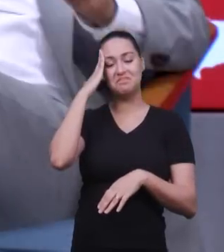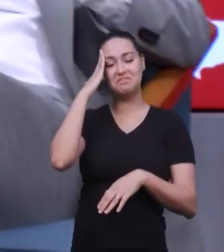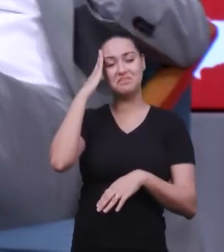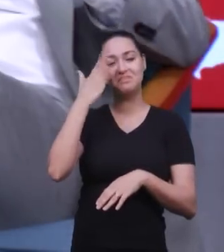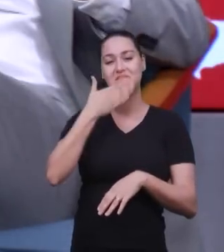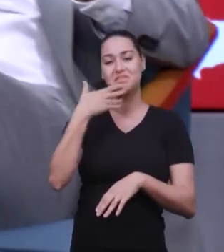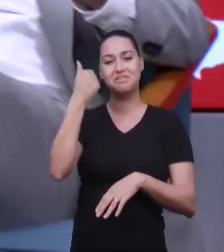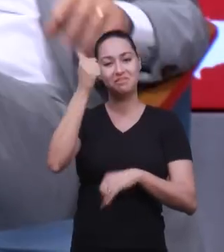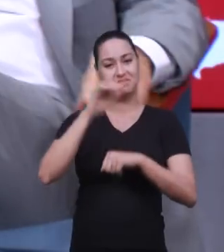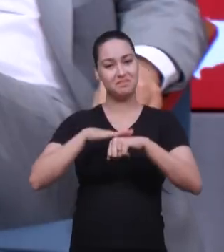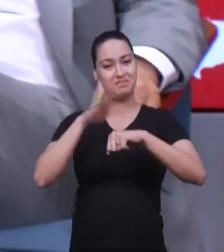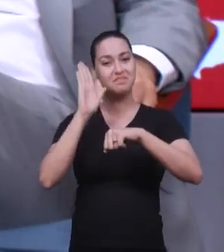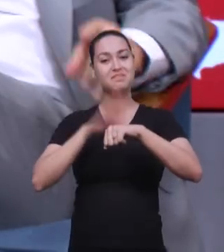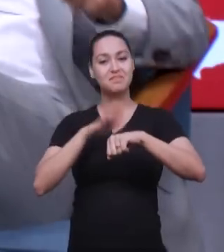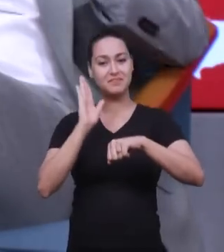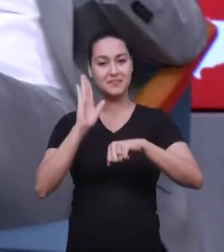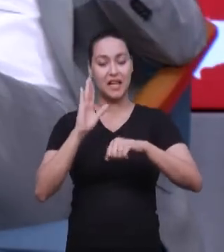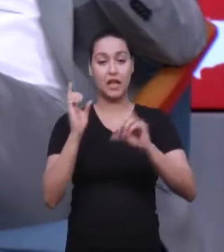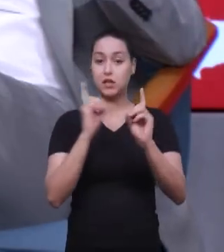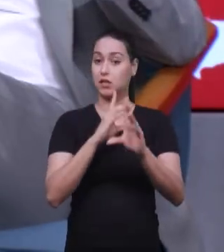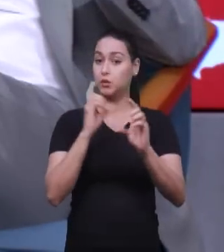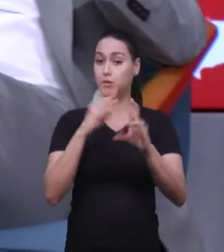melhor. E dentro dessa doutrina,